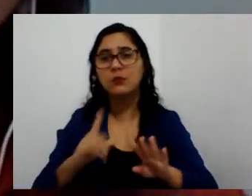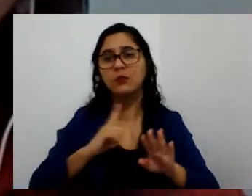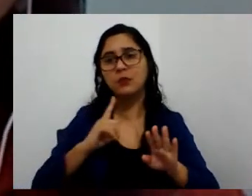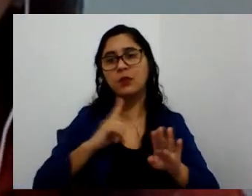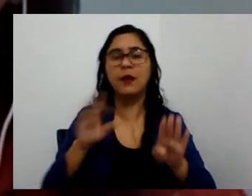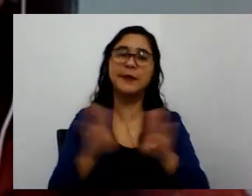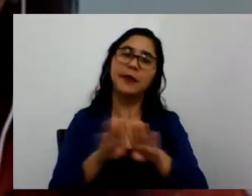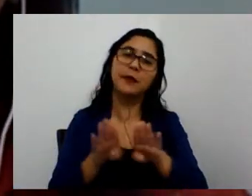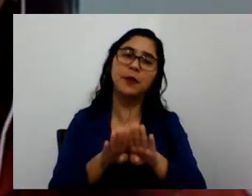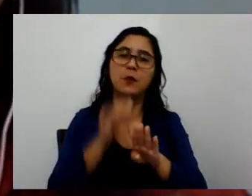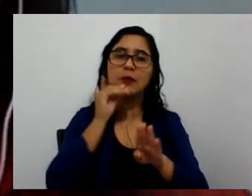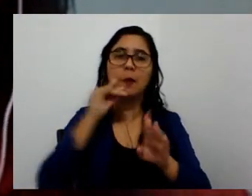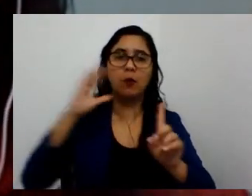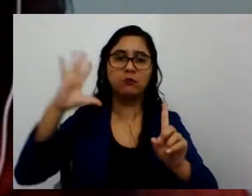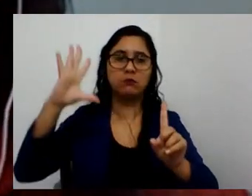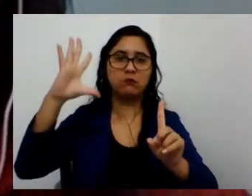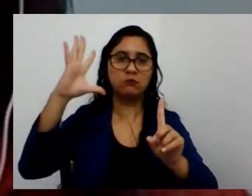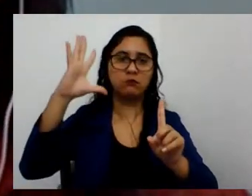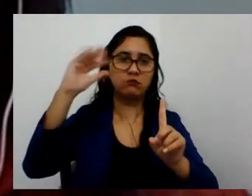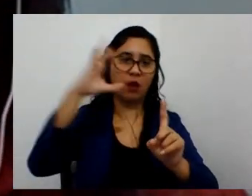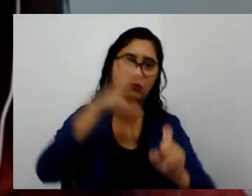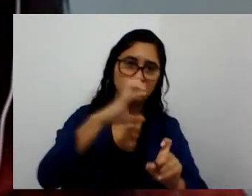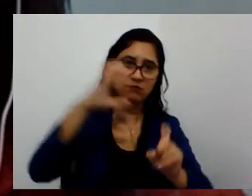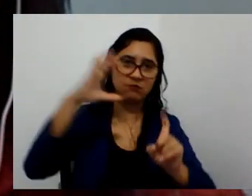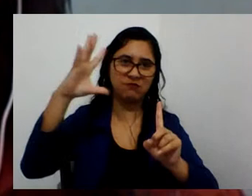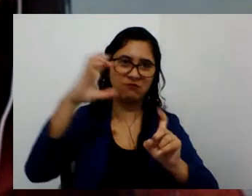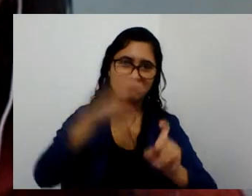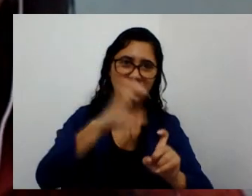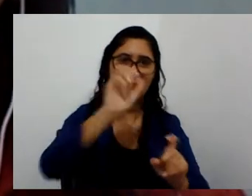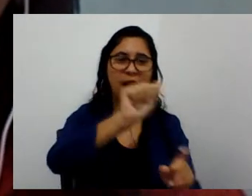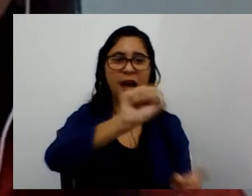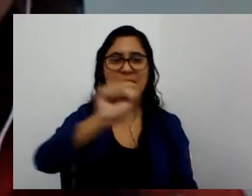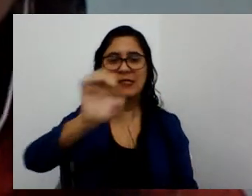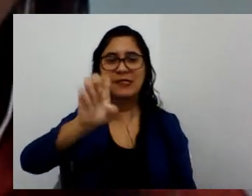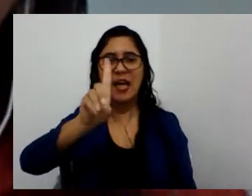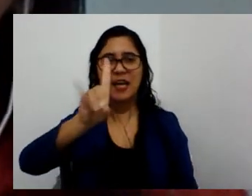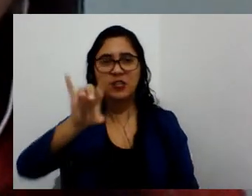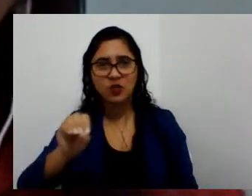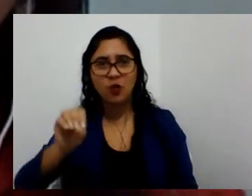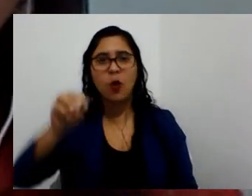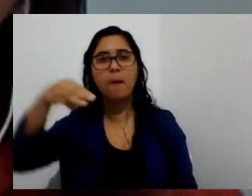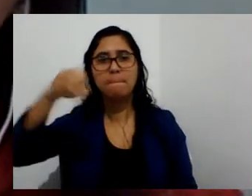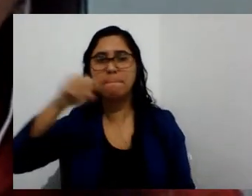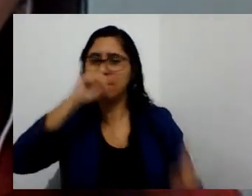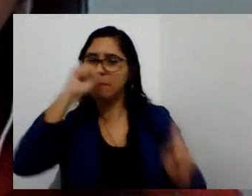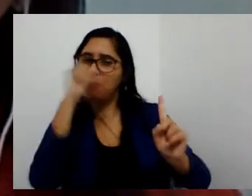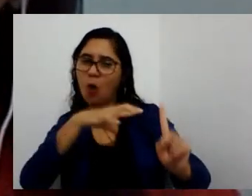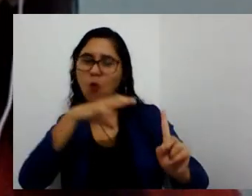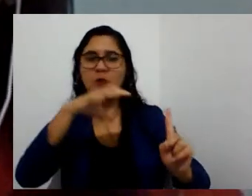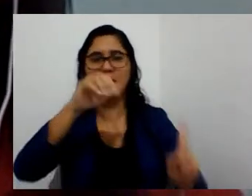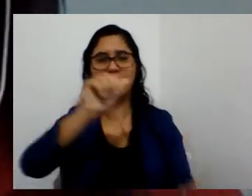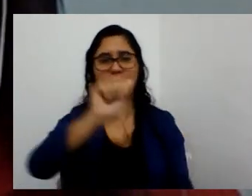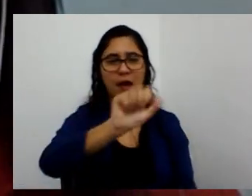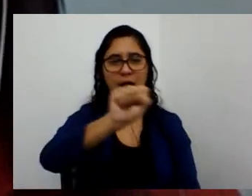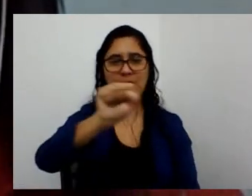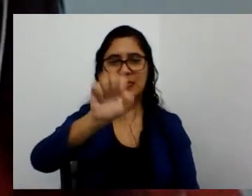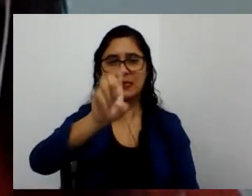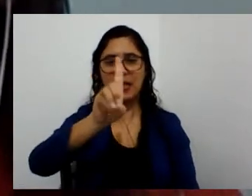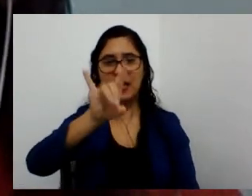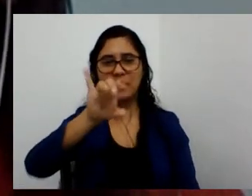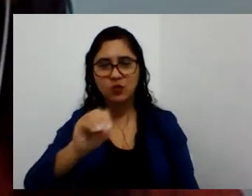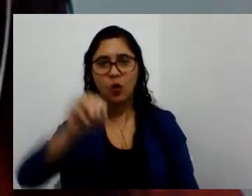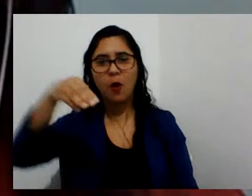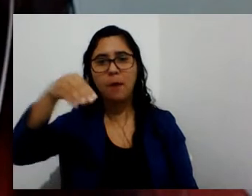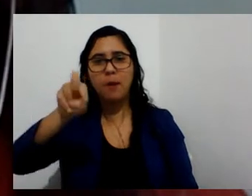por exemplo, assédio moral. Você ter uma pessoa, né, no comando ali do seu cargo e de alguma forma